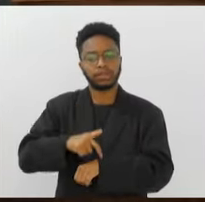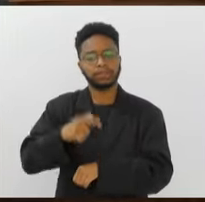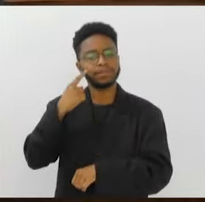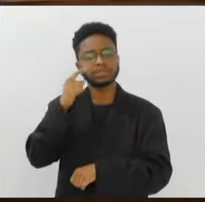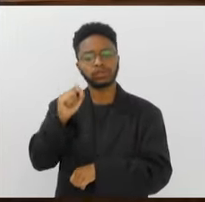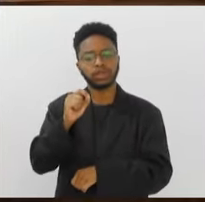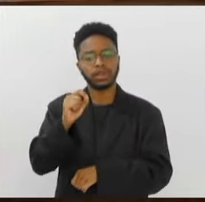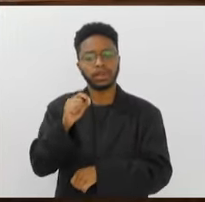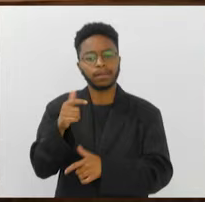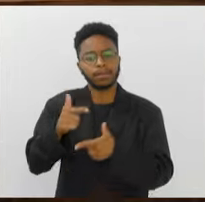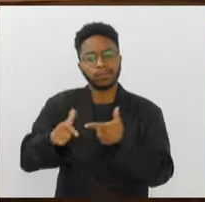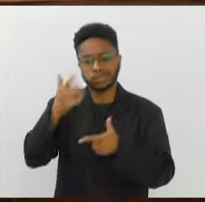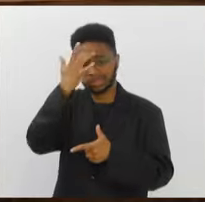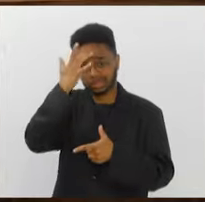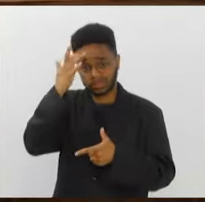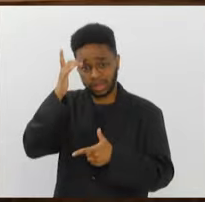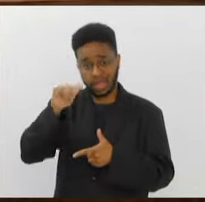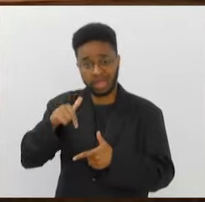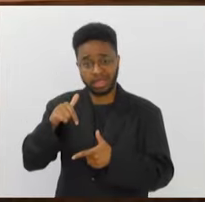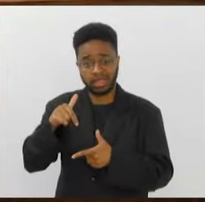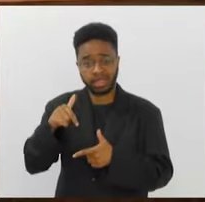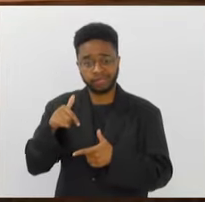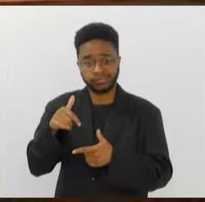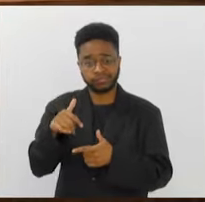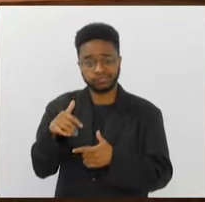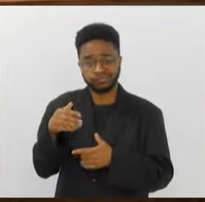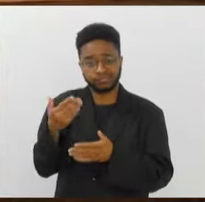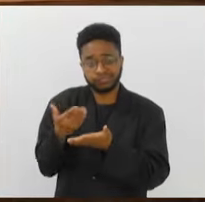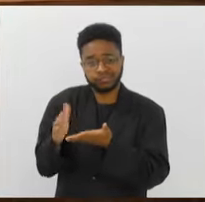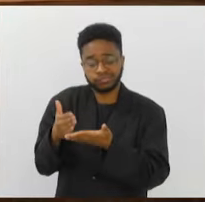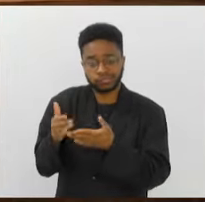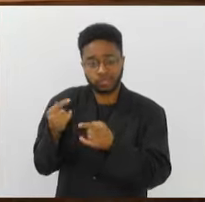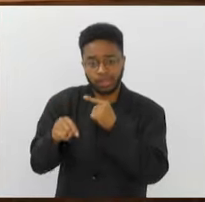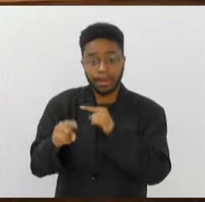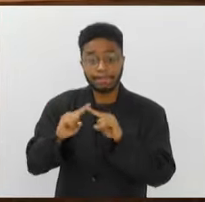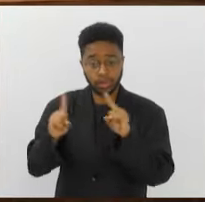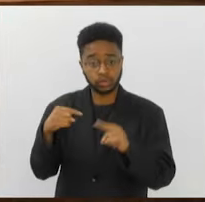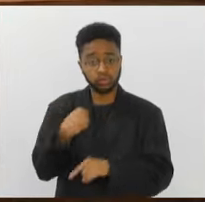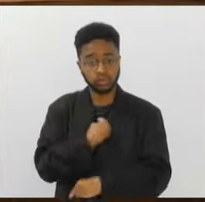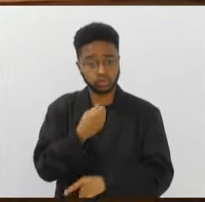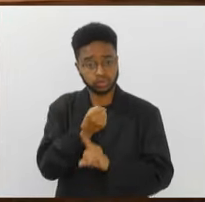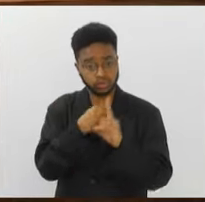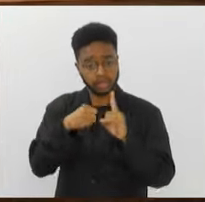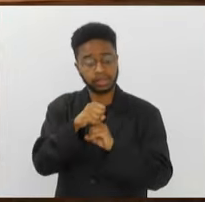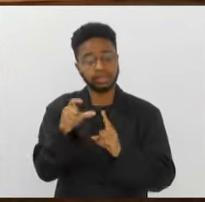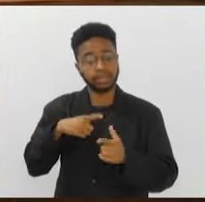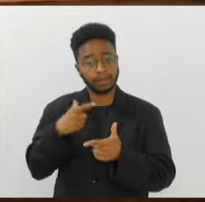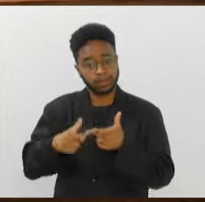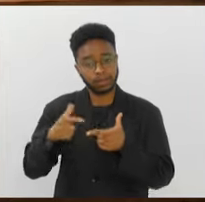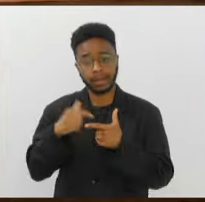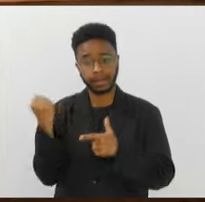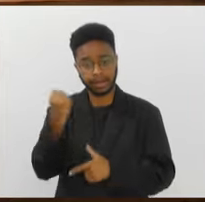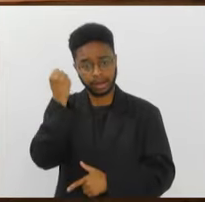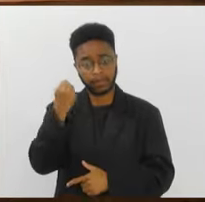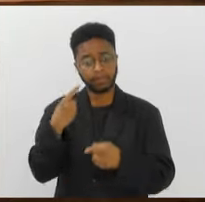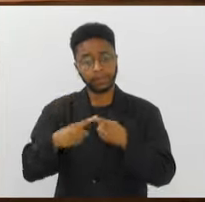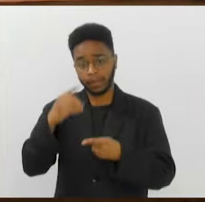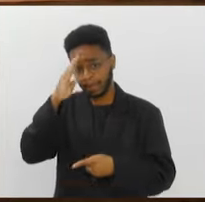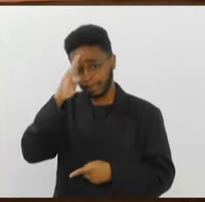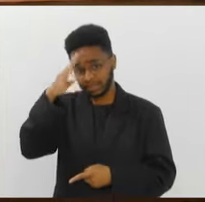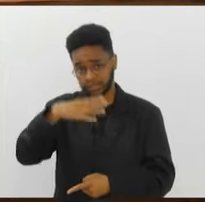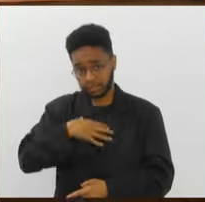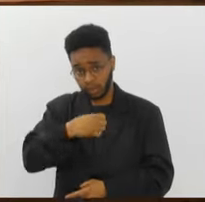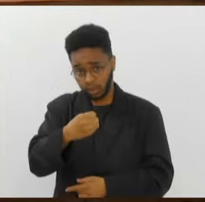era frescura. A nossa sociedade tem problemas seríssimos. A principal causa de suicídio tem a ver com